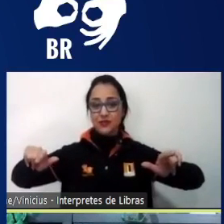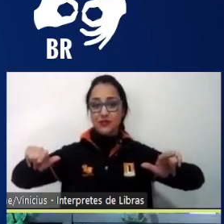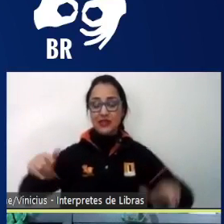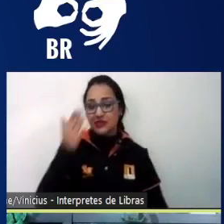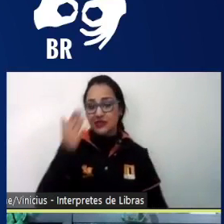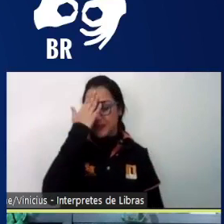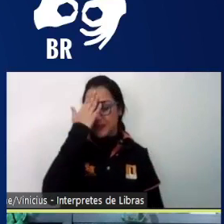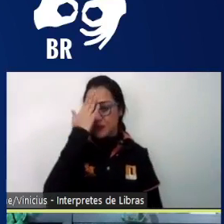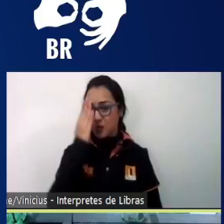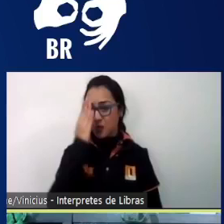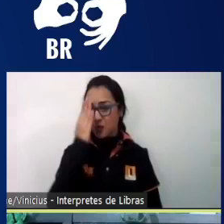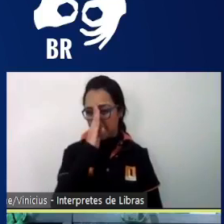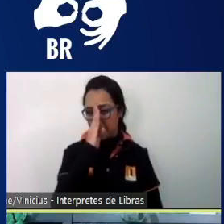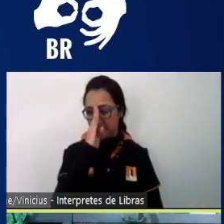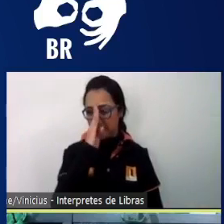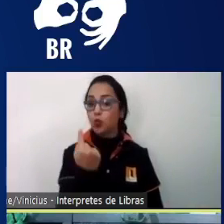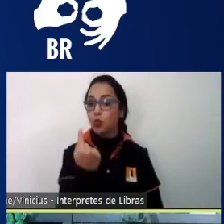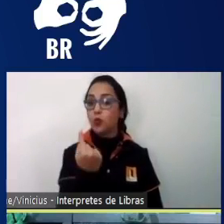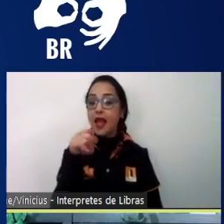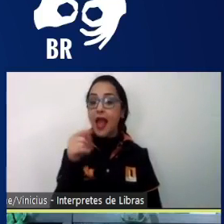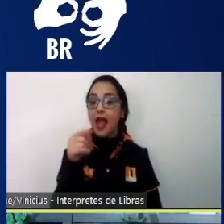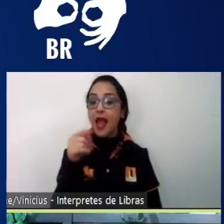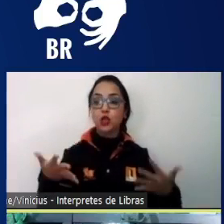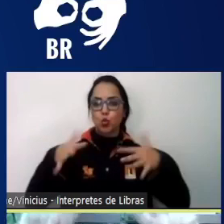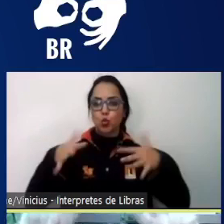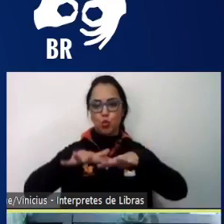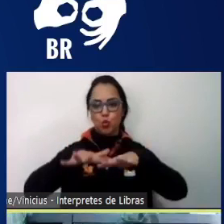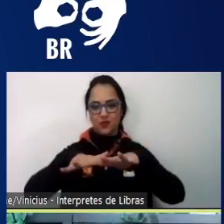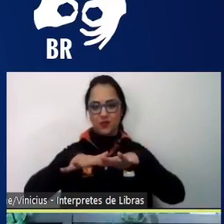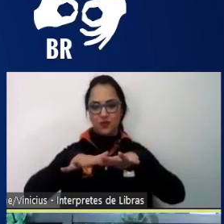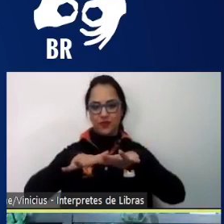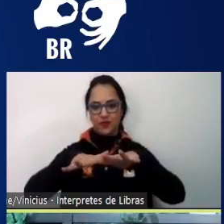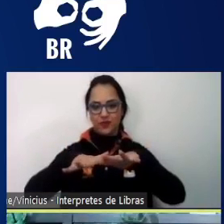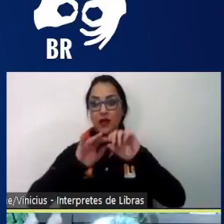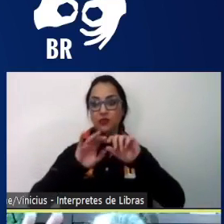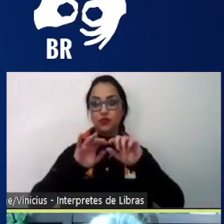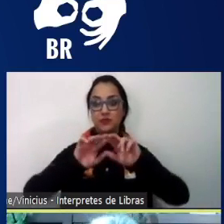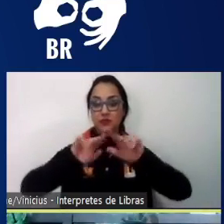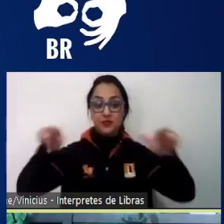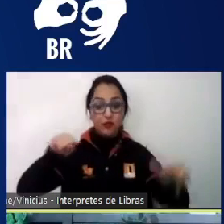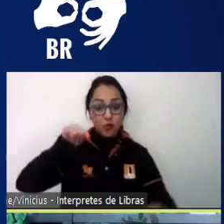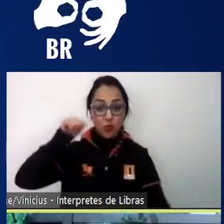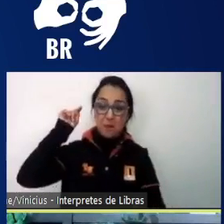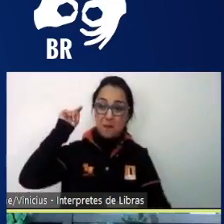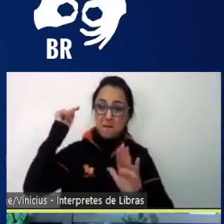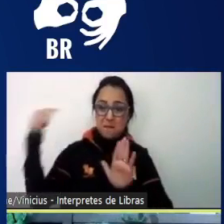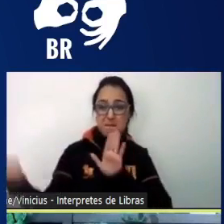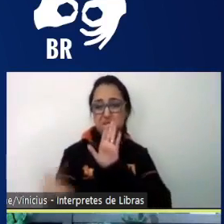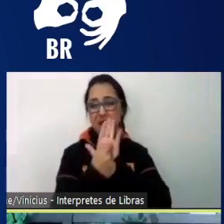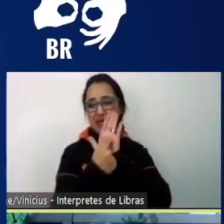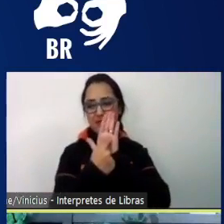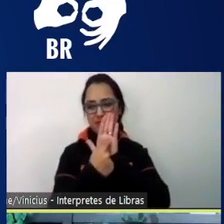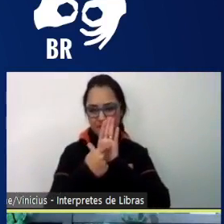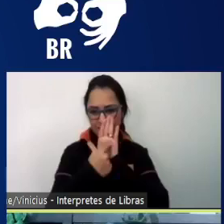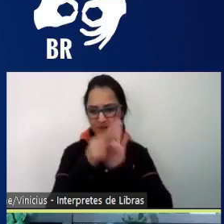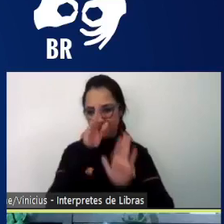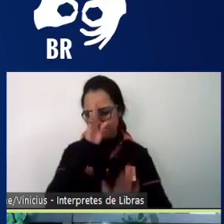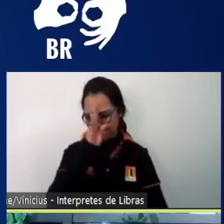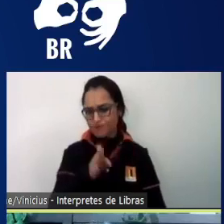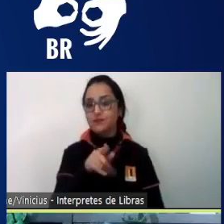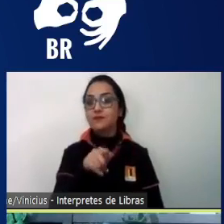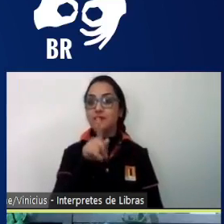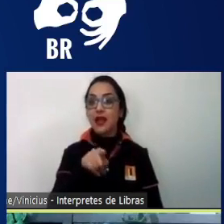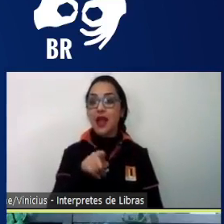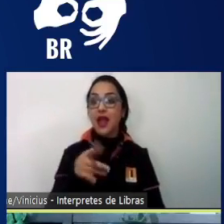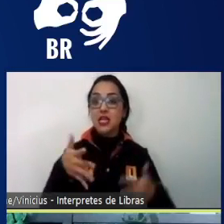é a inclusão. Não está no entorno, está no centro da diversidade. E o que, que